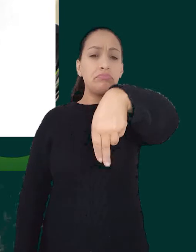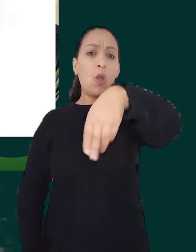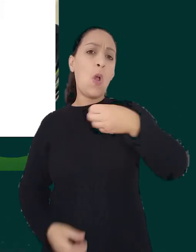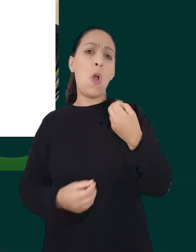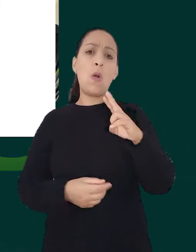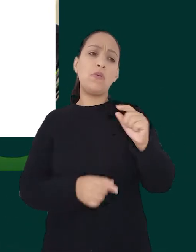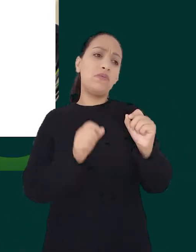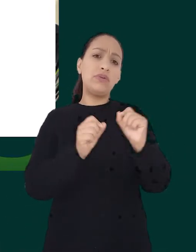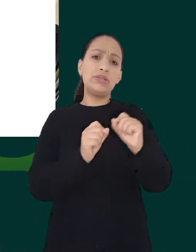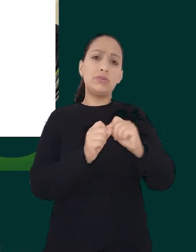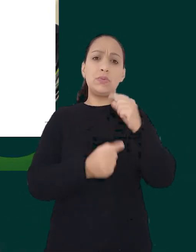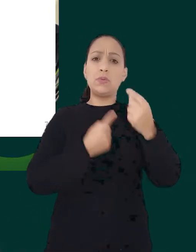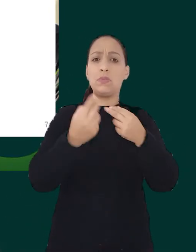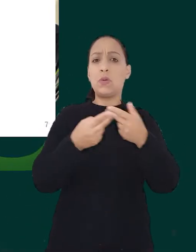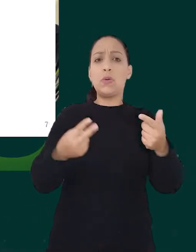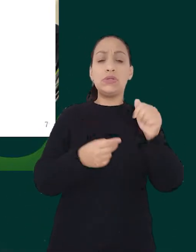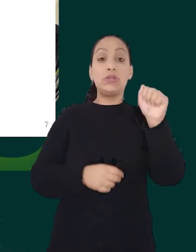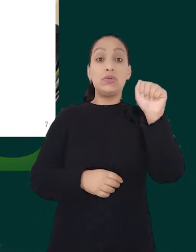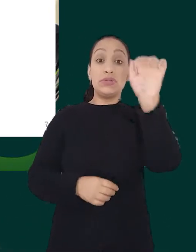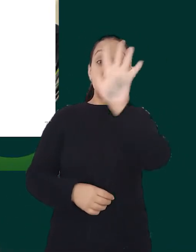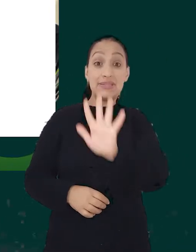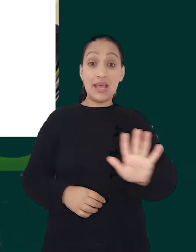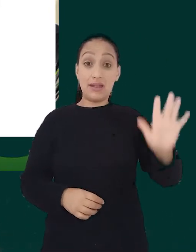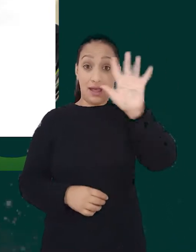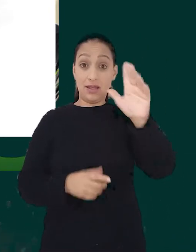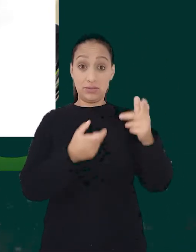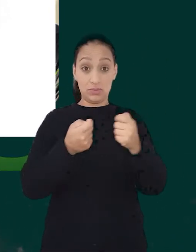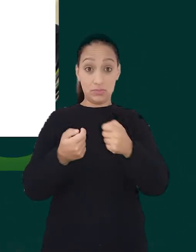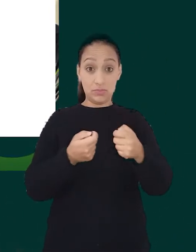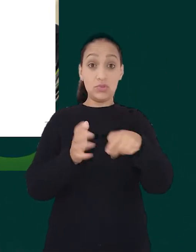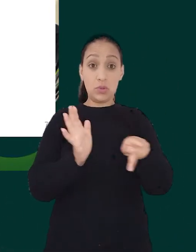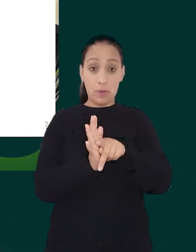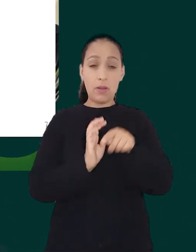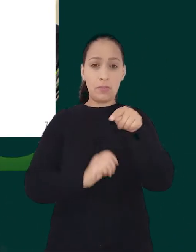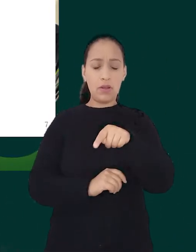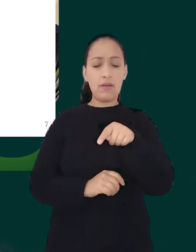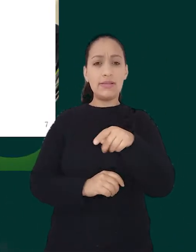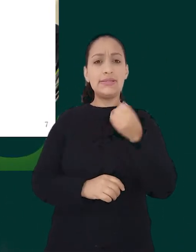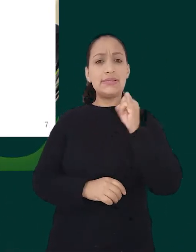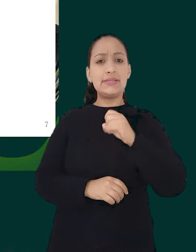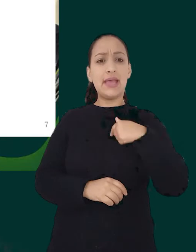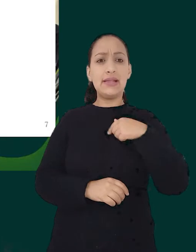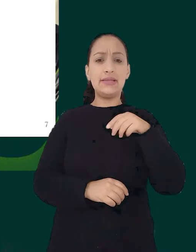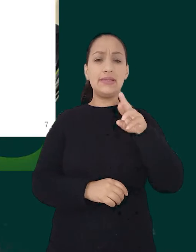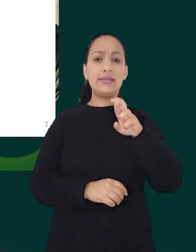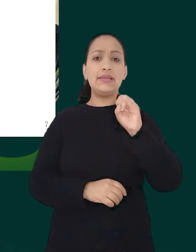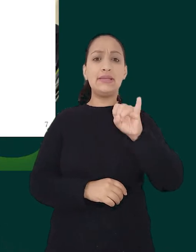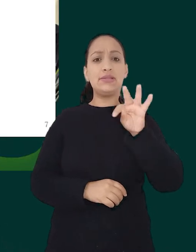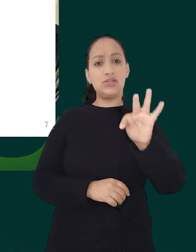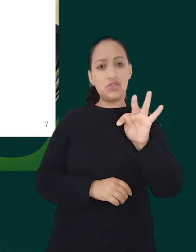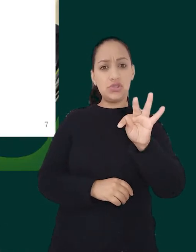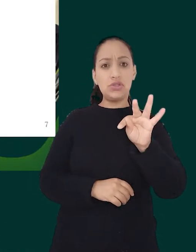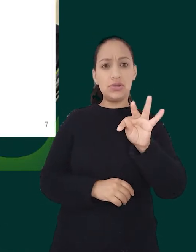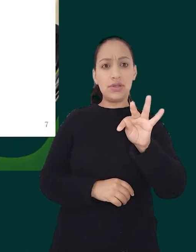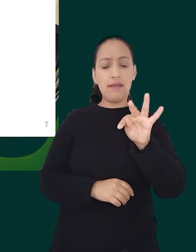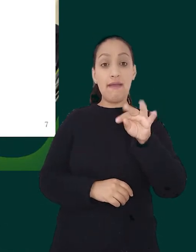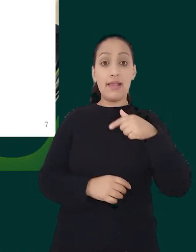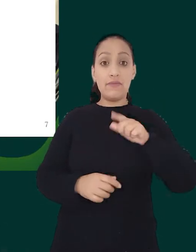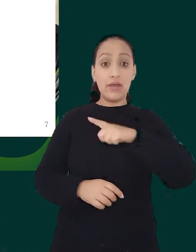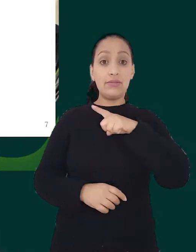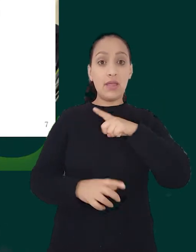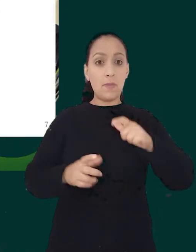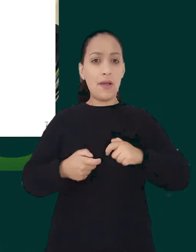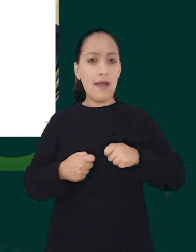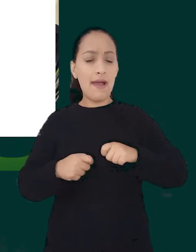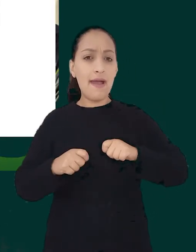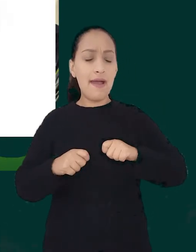em algum local dali do cenário, tá? Ele tem um walk. Se ele receber um hit, né, ele vai ter uma